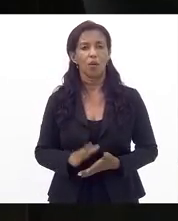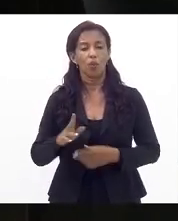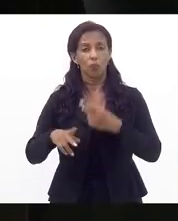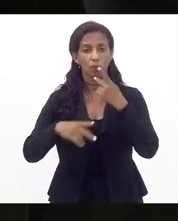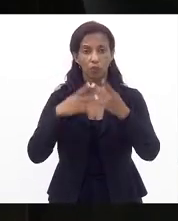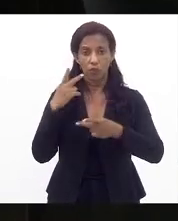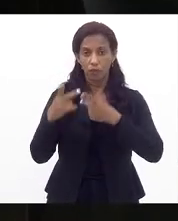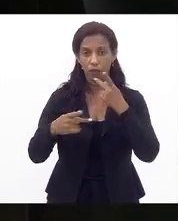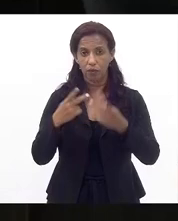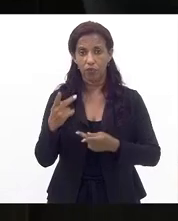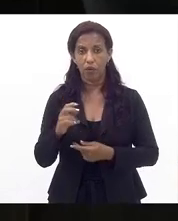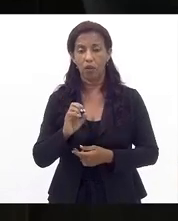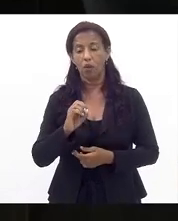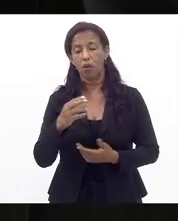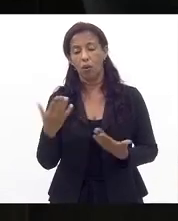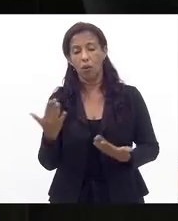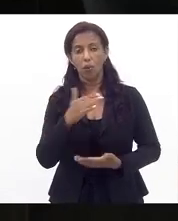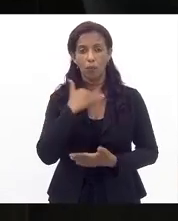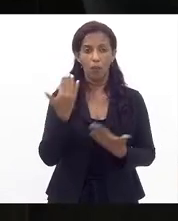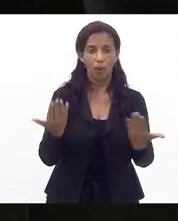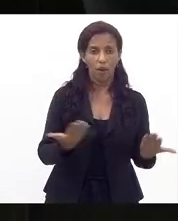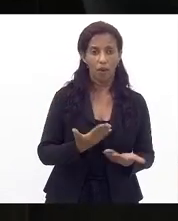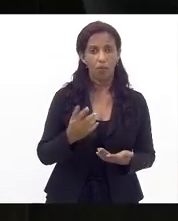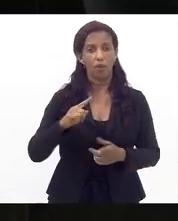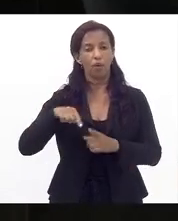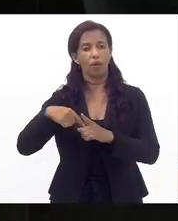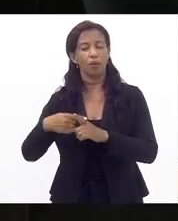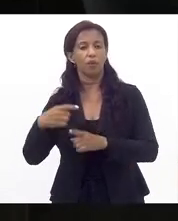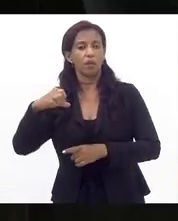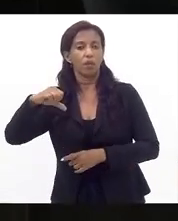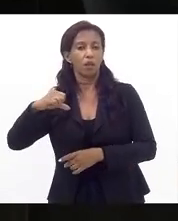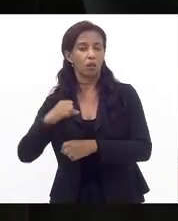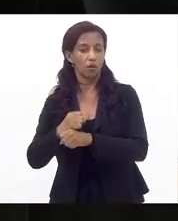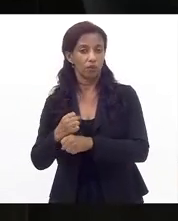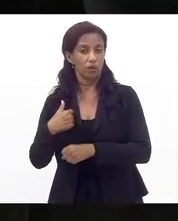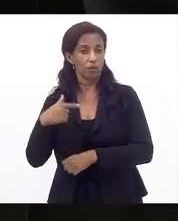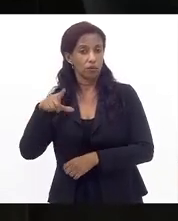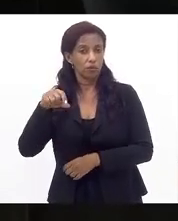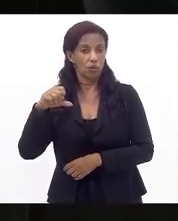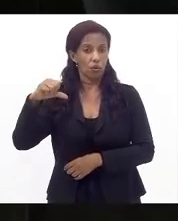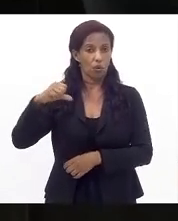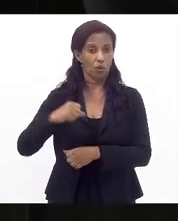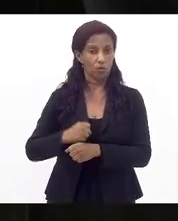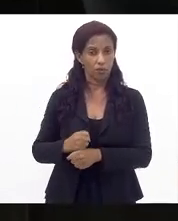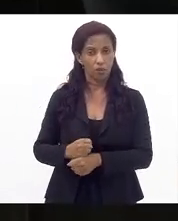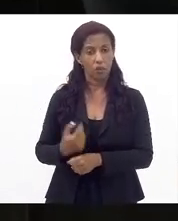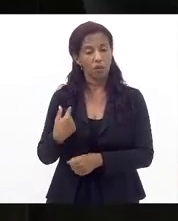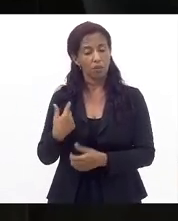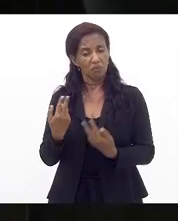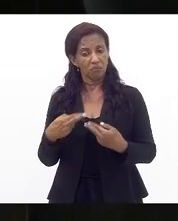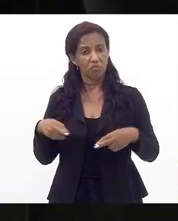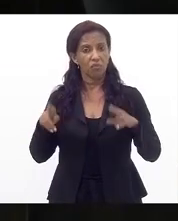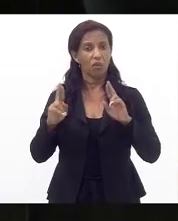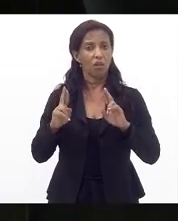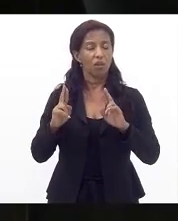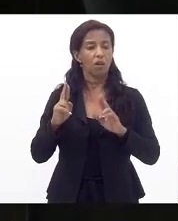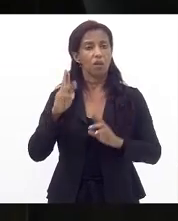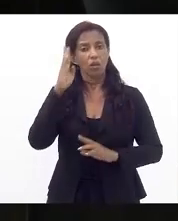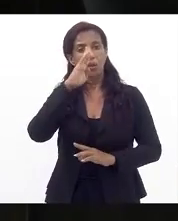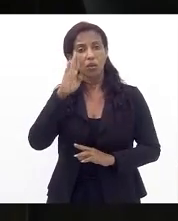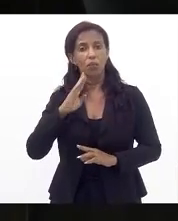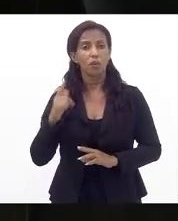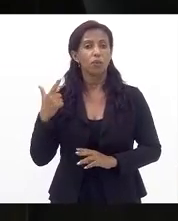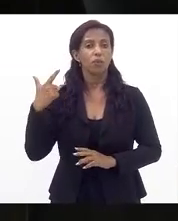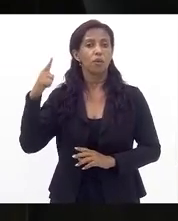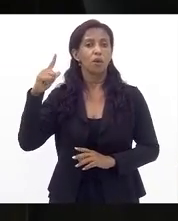dizendo aqui eu vou ou morre agora eu moro aqui há nove anos eu opte por nós erramos porque eu tô esperança que o Brasil possa